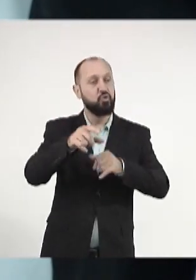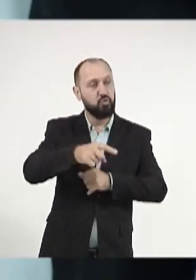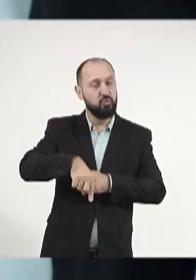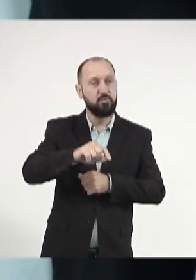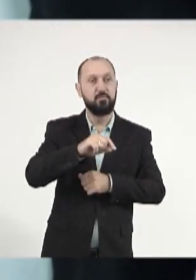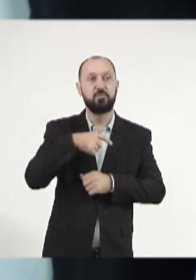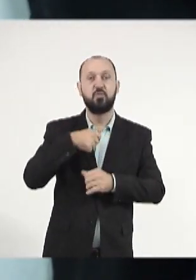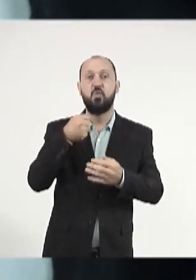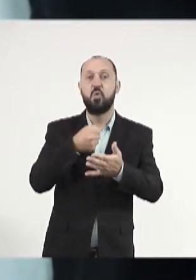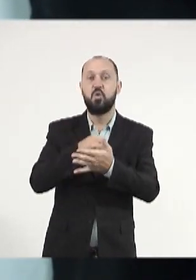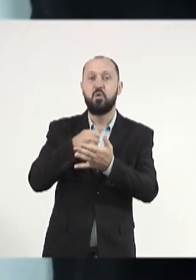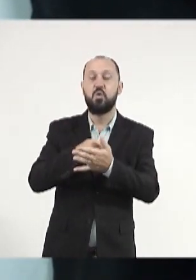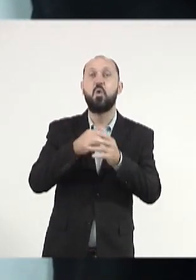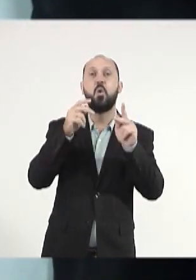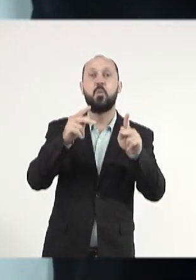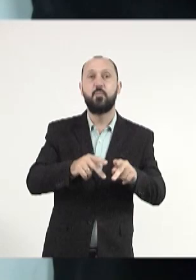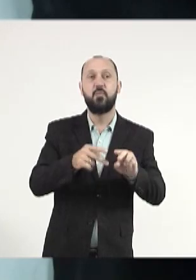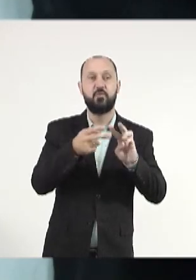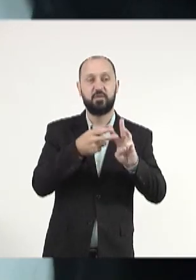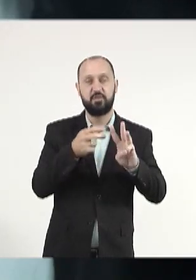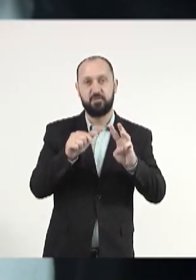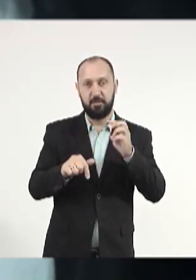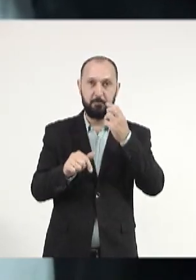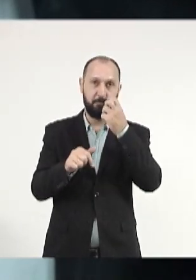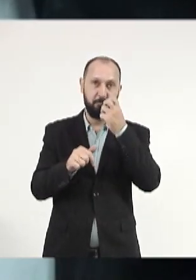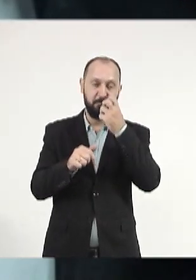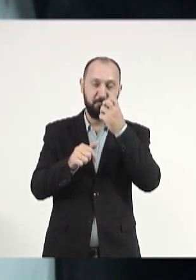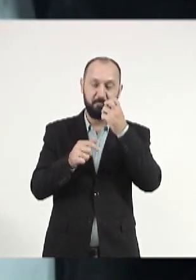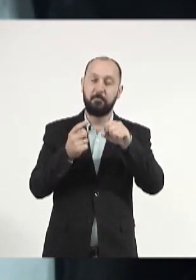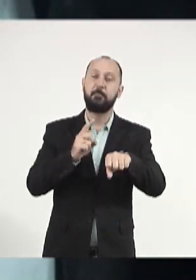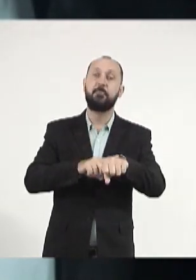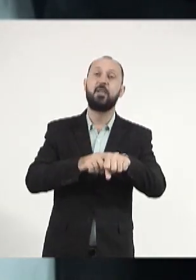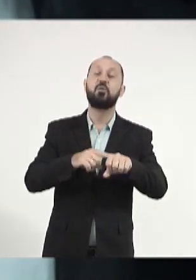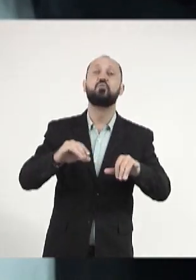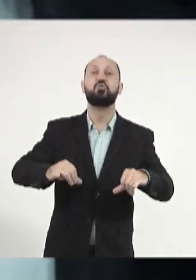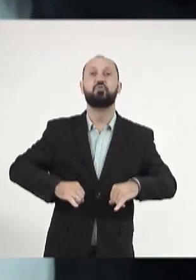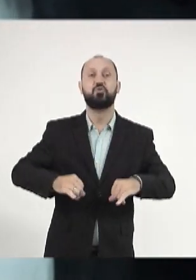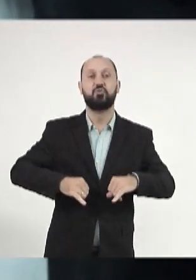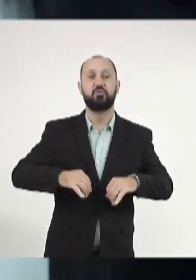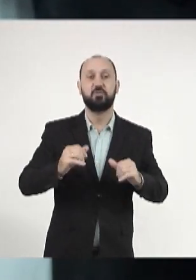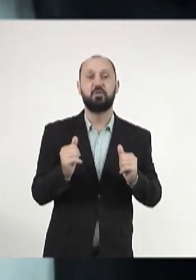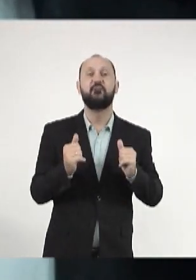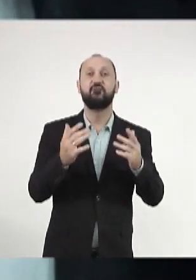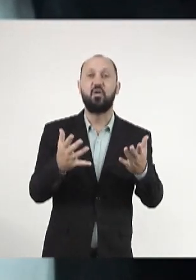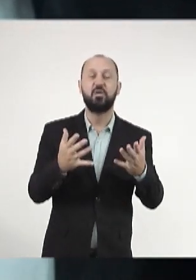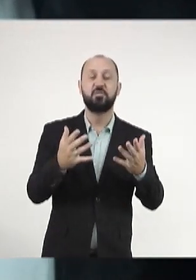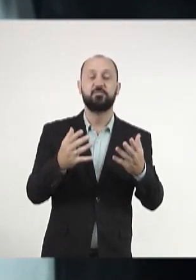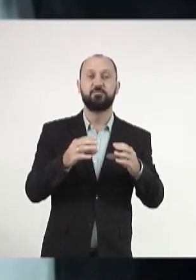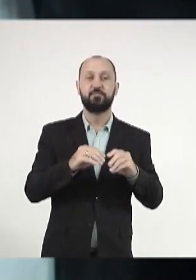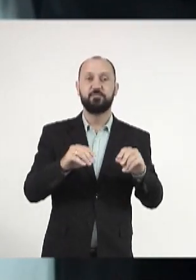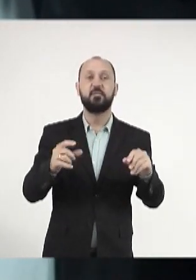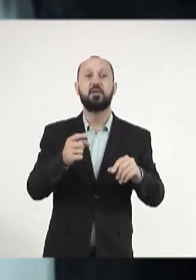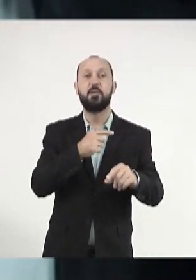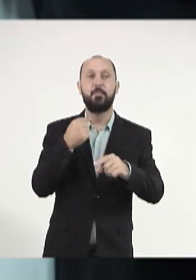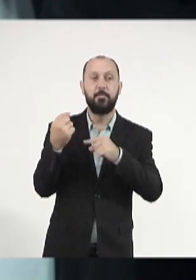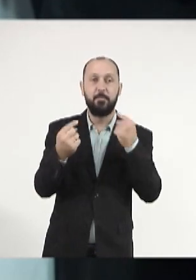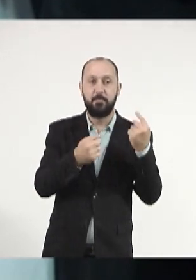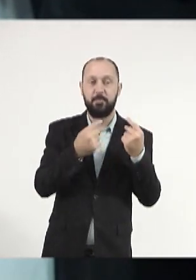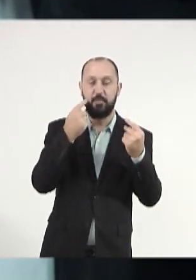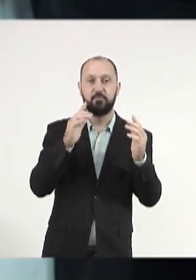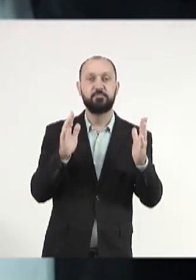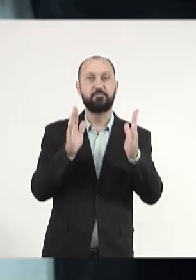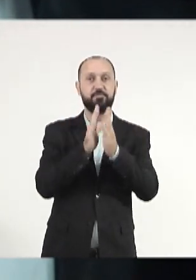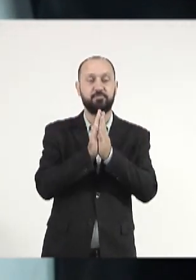povos, e eu vou defender sempre os povos indígenas aqui, porque, nesse momento, é quem sofre, é quem está fora de seus territórios, é quem morre